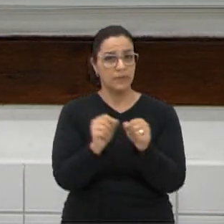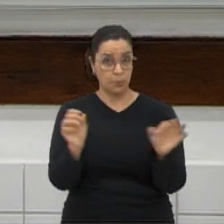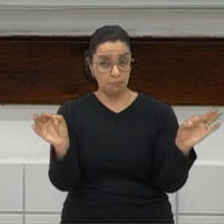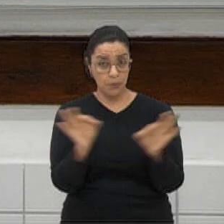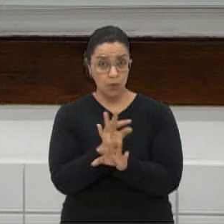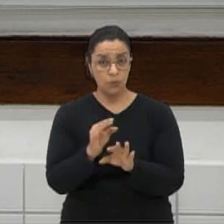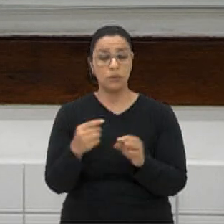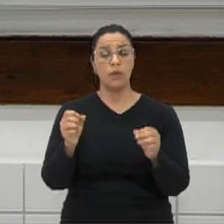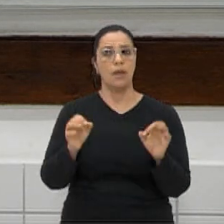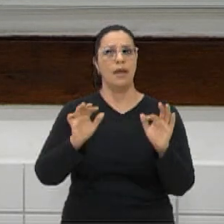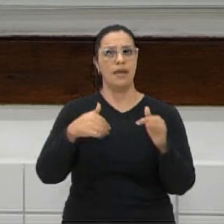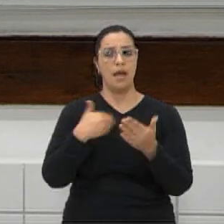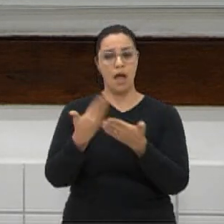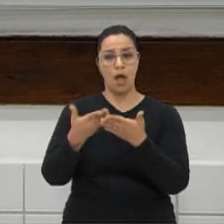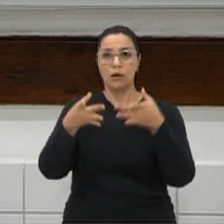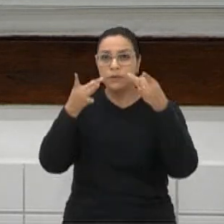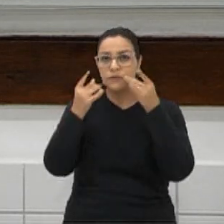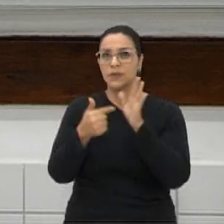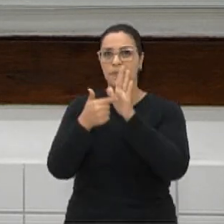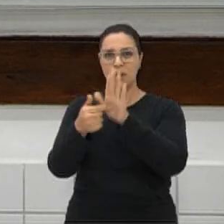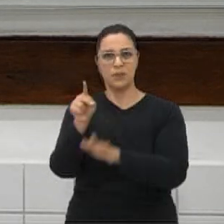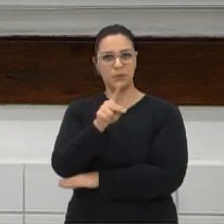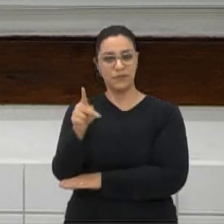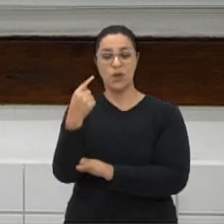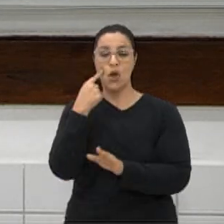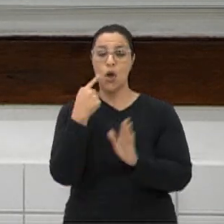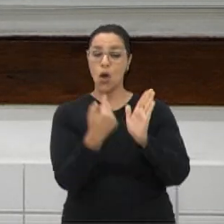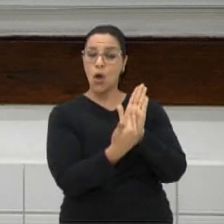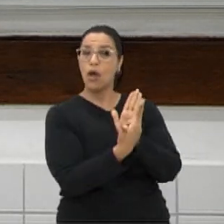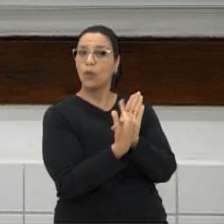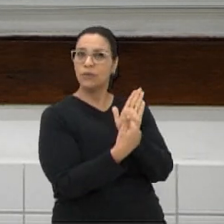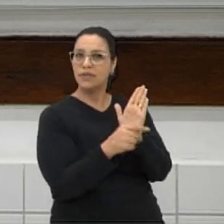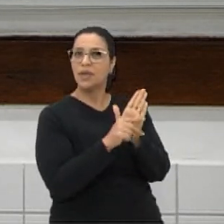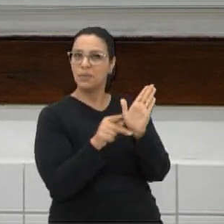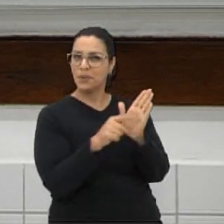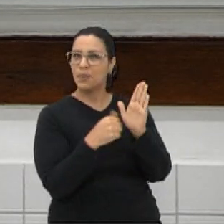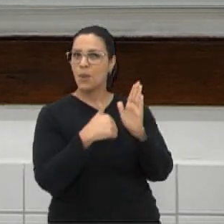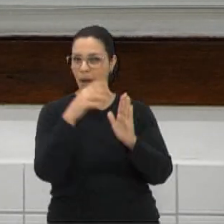depois, você, quando estiver nas aulas presenciais, você pode mostrar para o professor, olha o meu trabalho de natureza